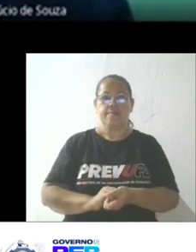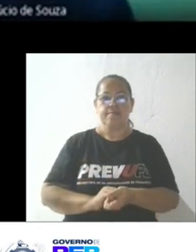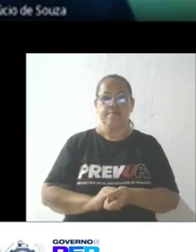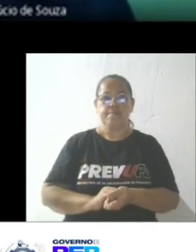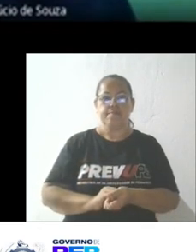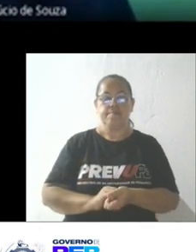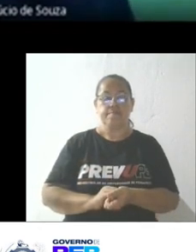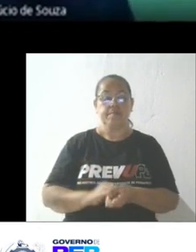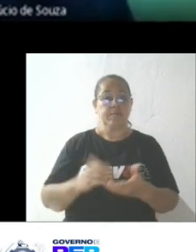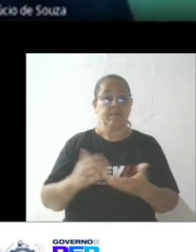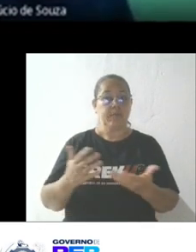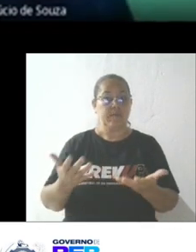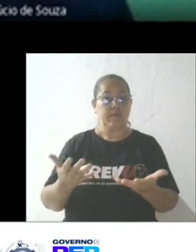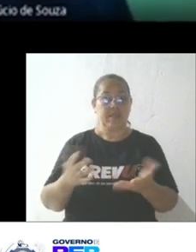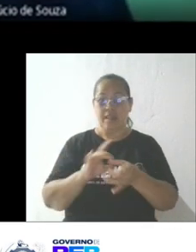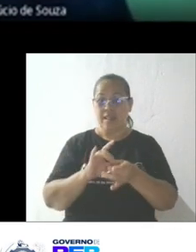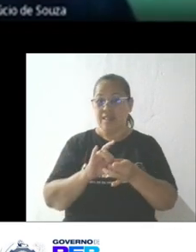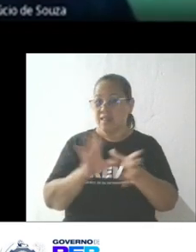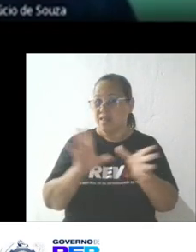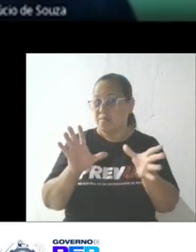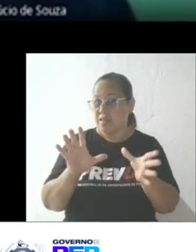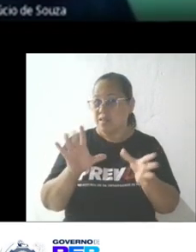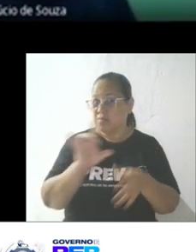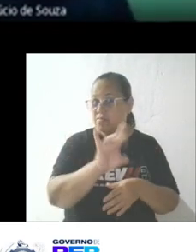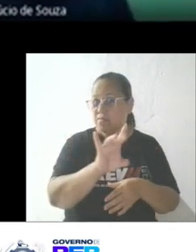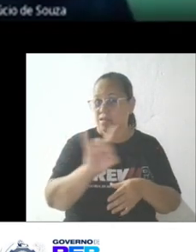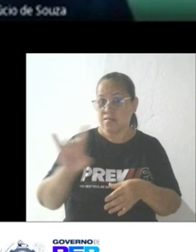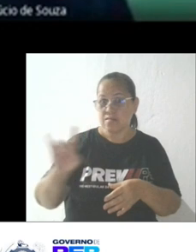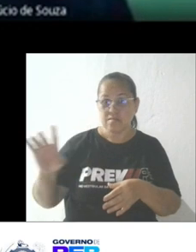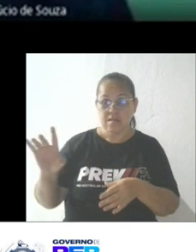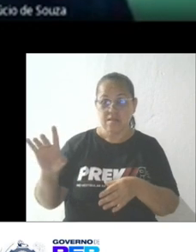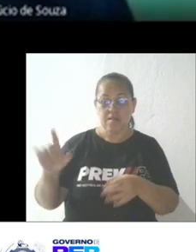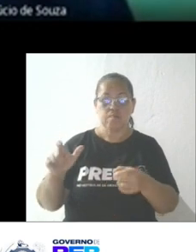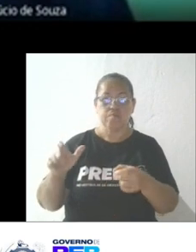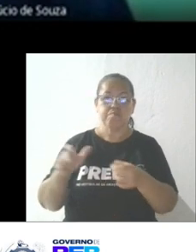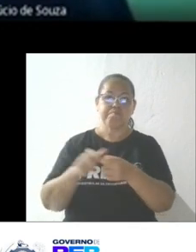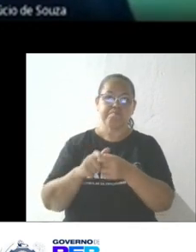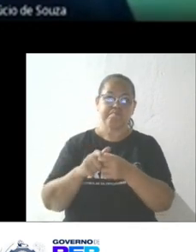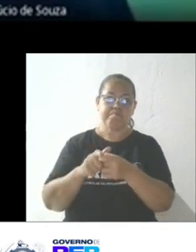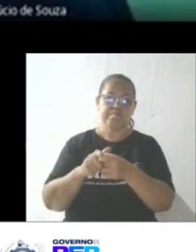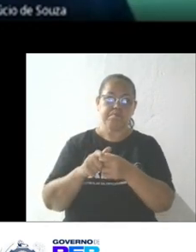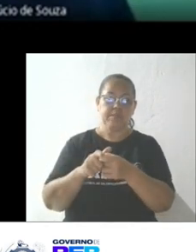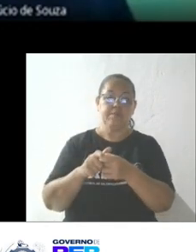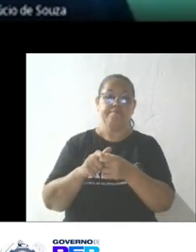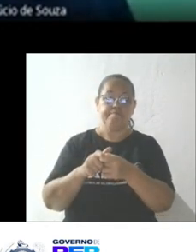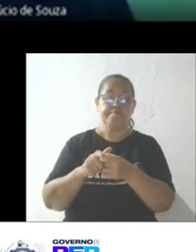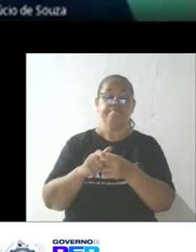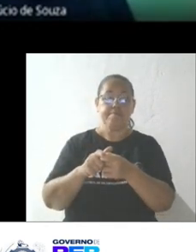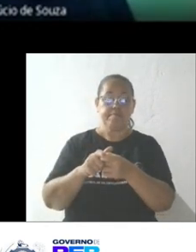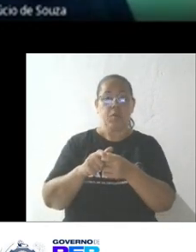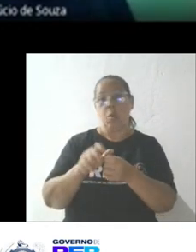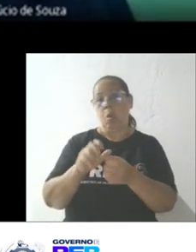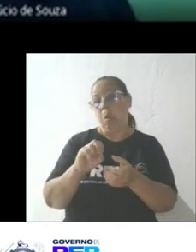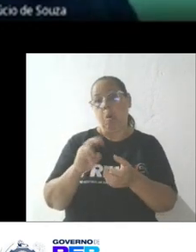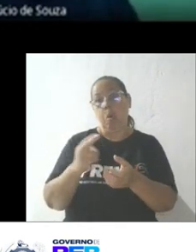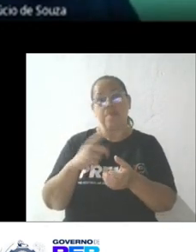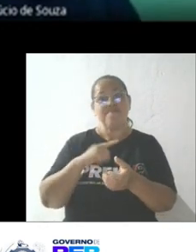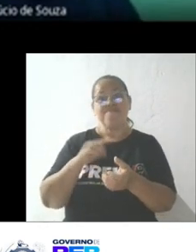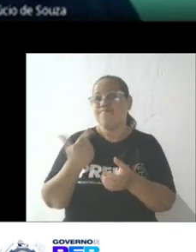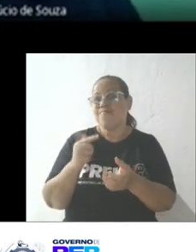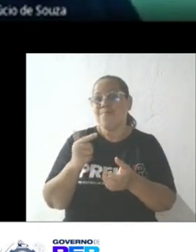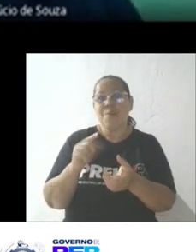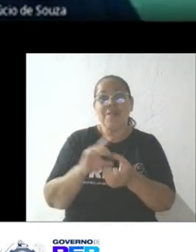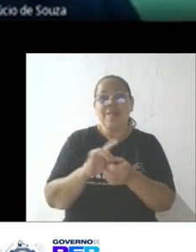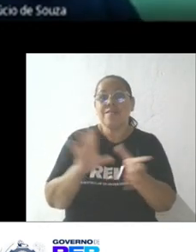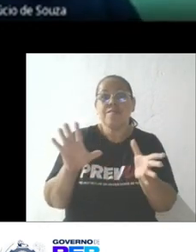liberdades individuais ficam restringidas e ficam ou completamente eliminadas